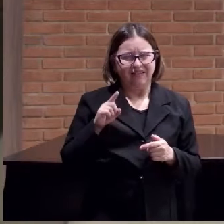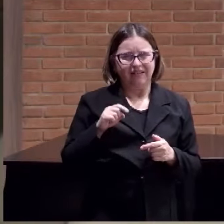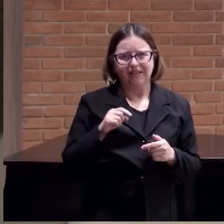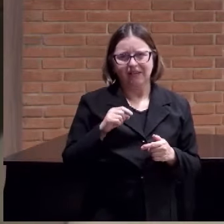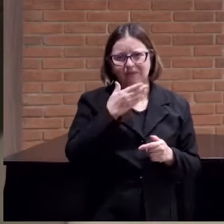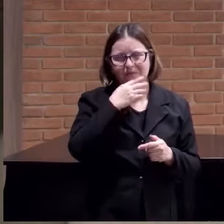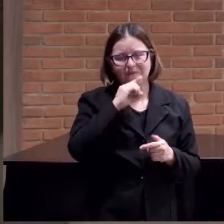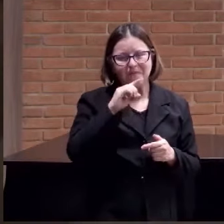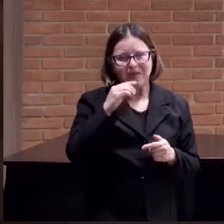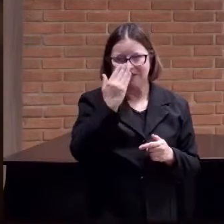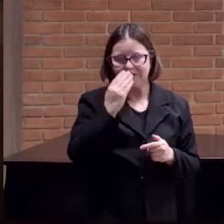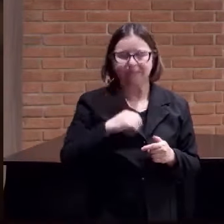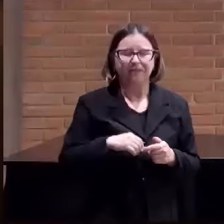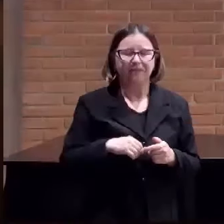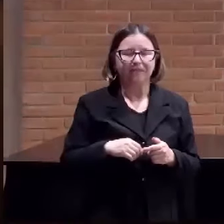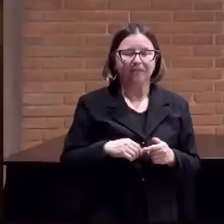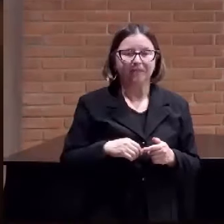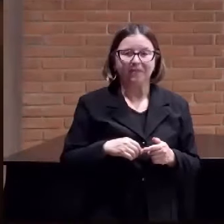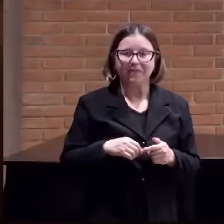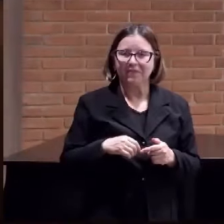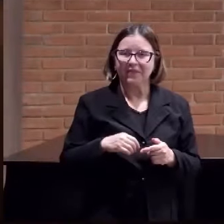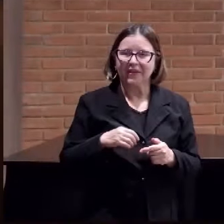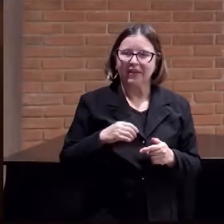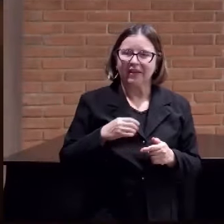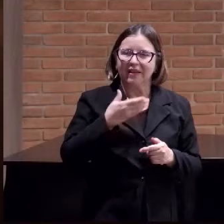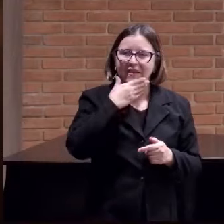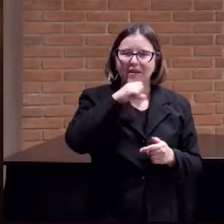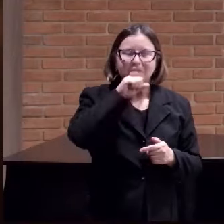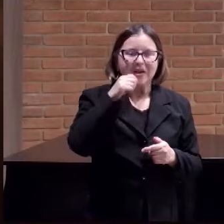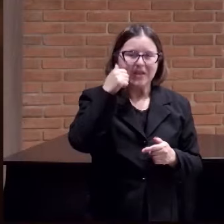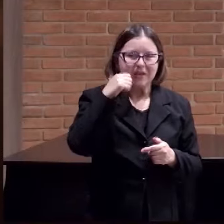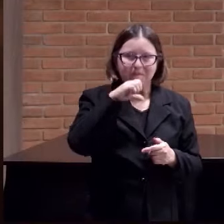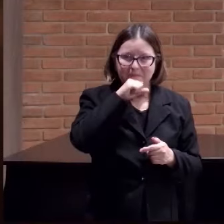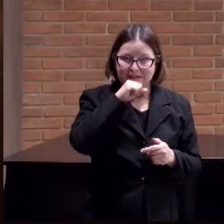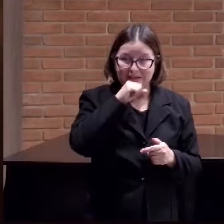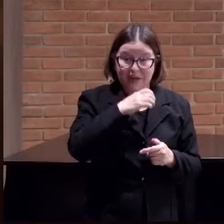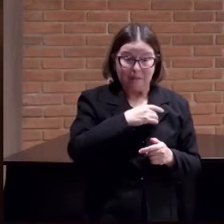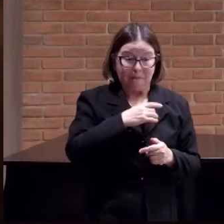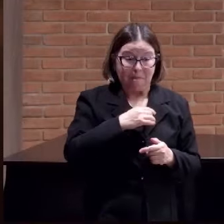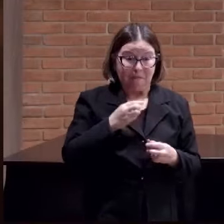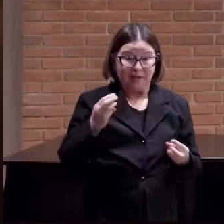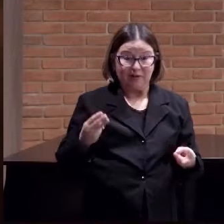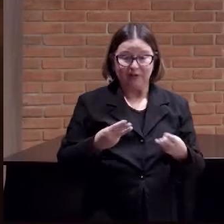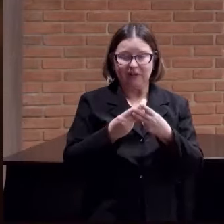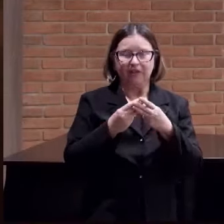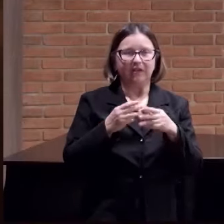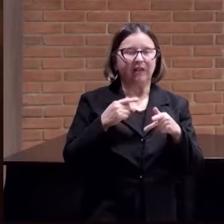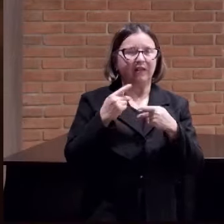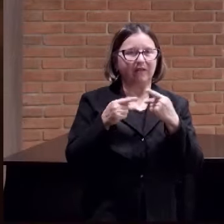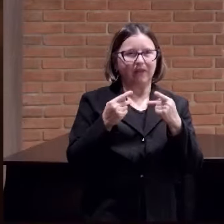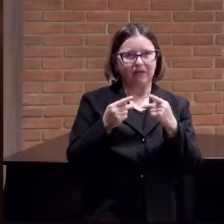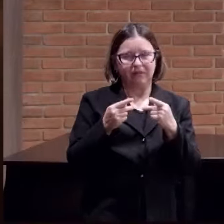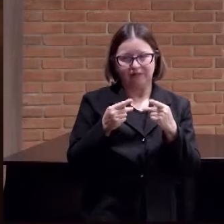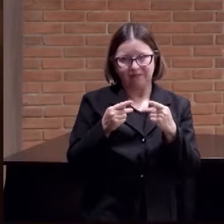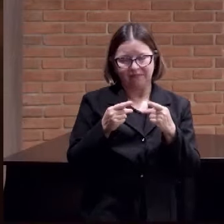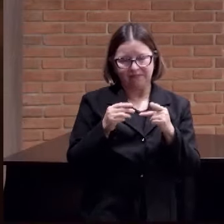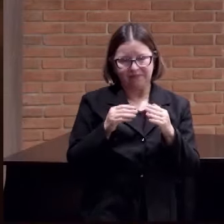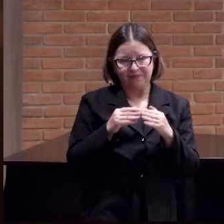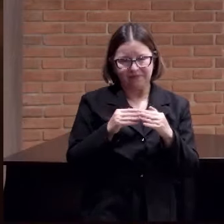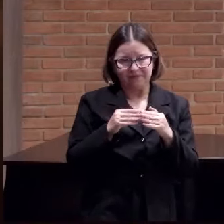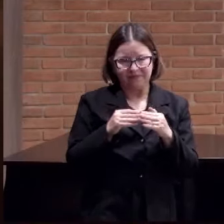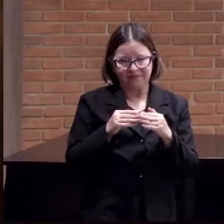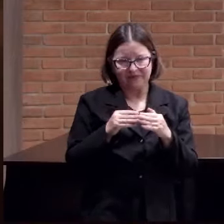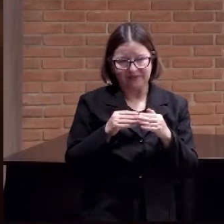Isto disseram seus pais, porque estavam com medo dos judeus. Pois estes já haviam assentado que, se